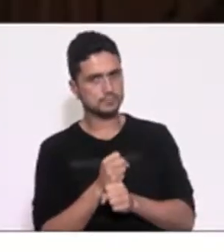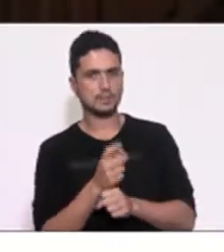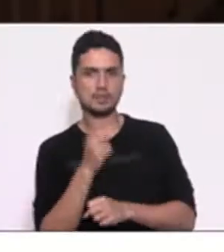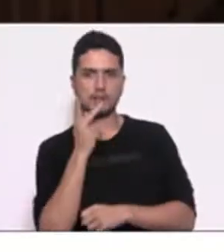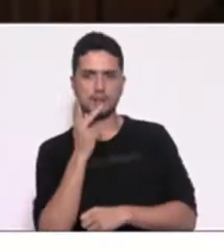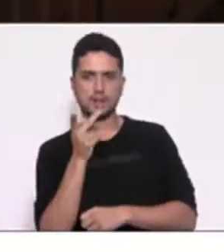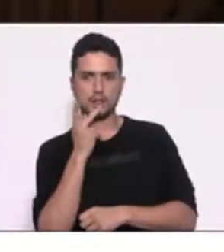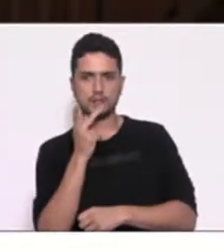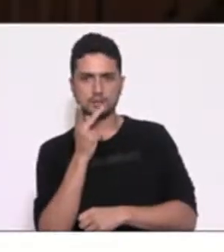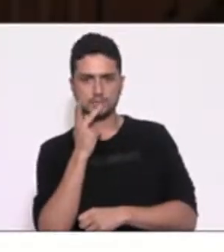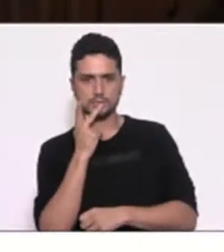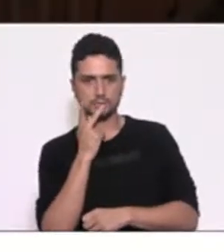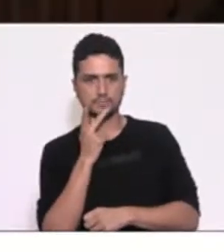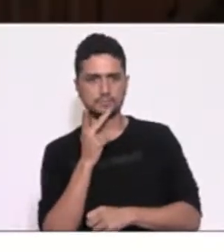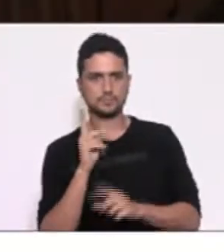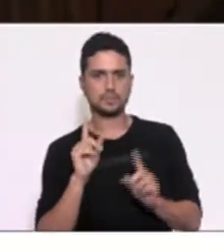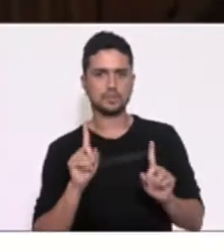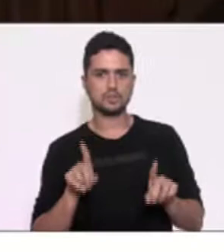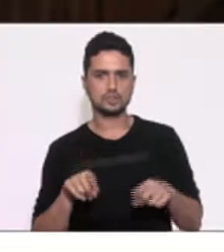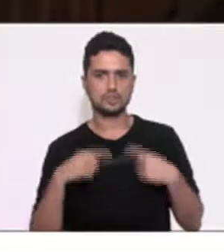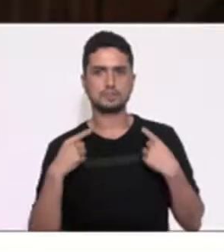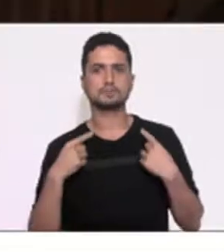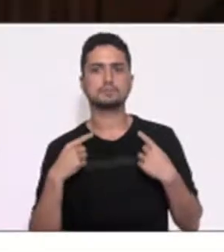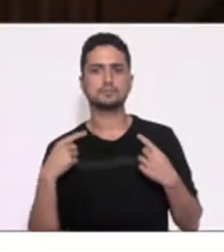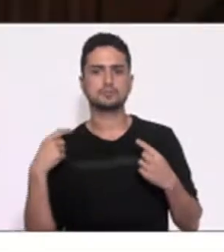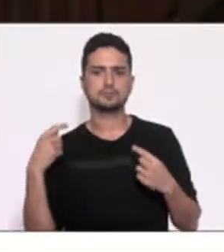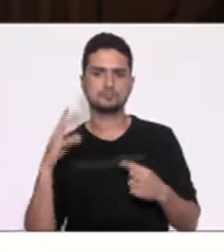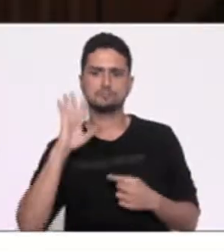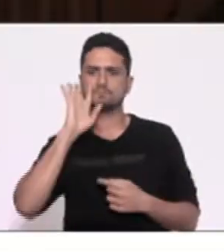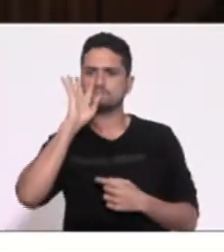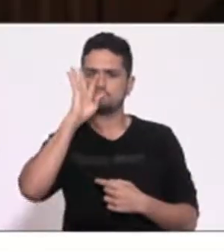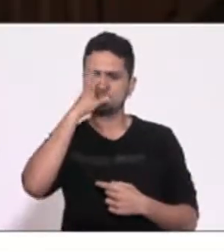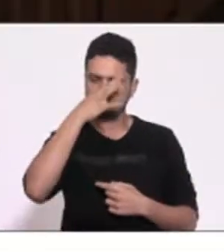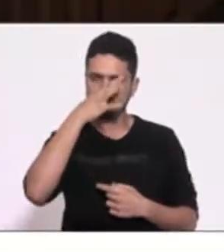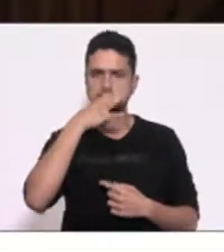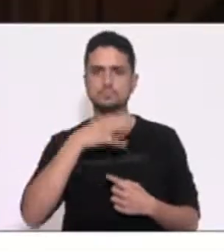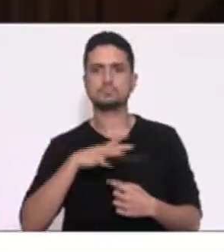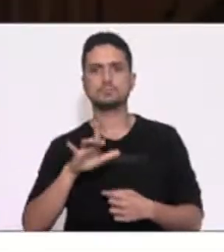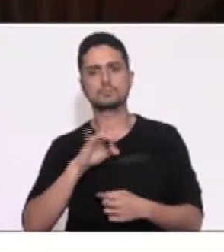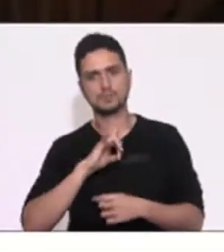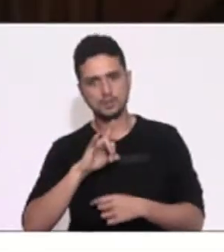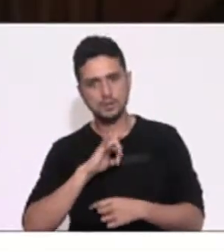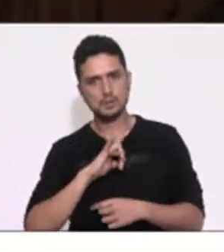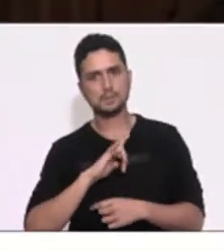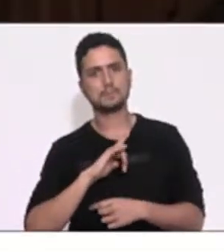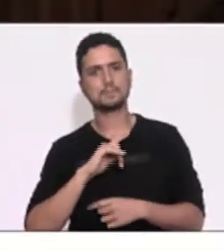falando dos desafios que persistem, dos elementos